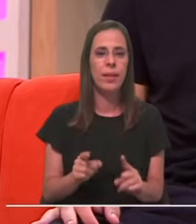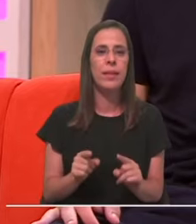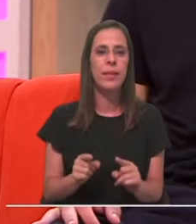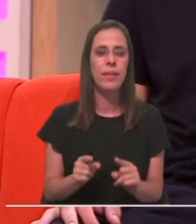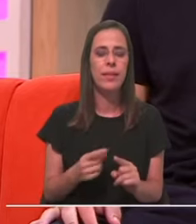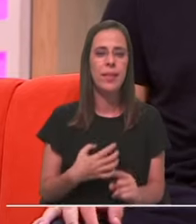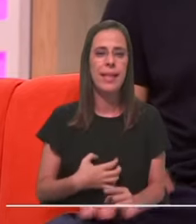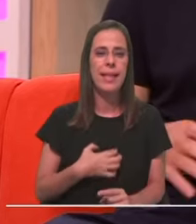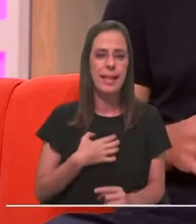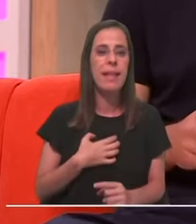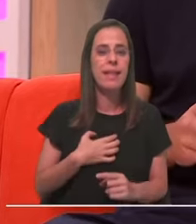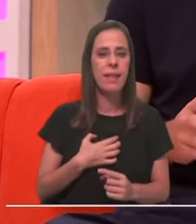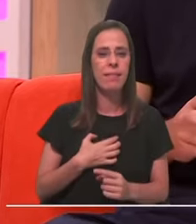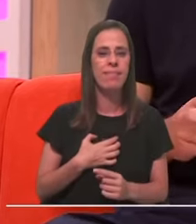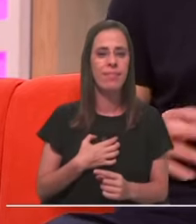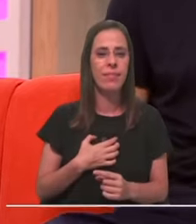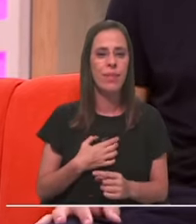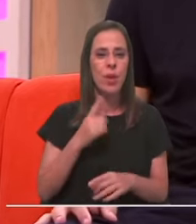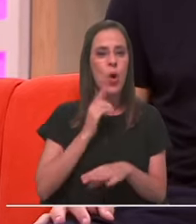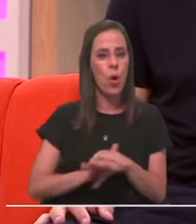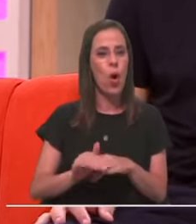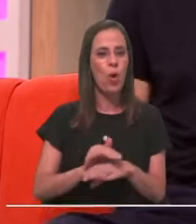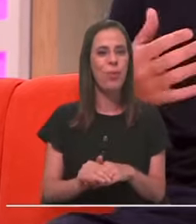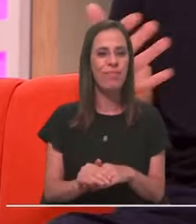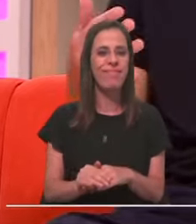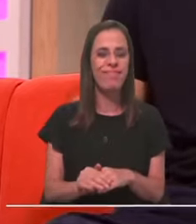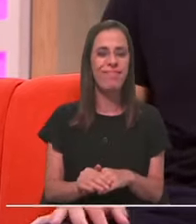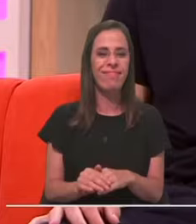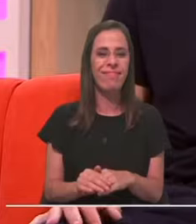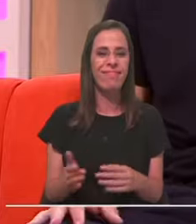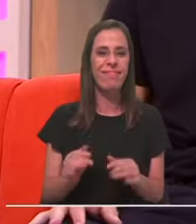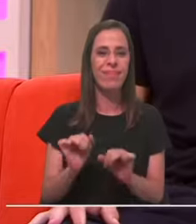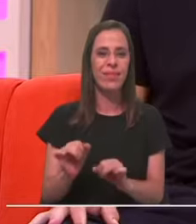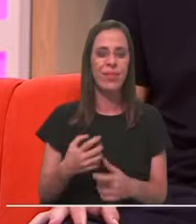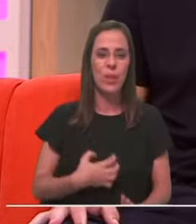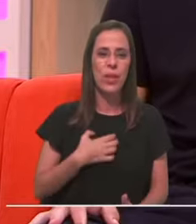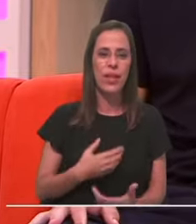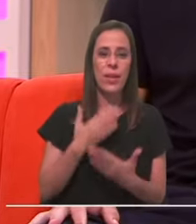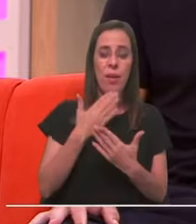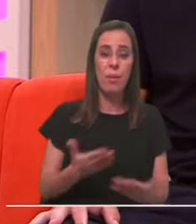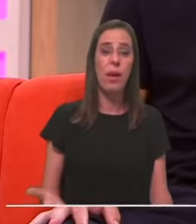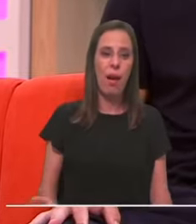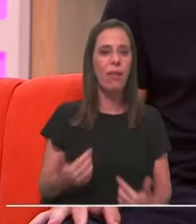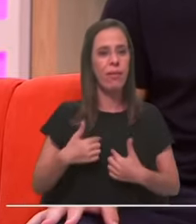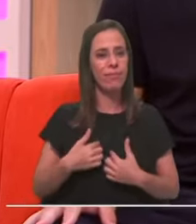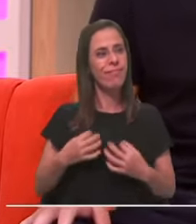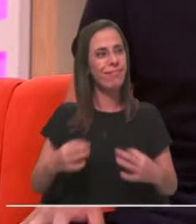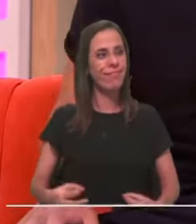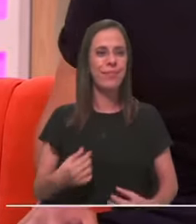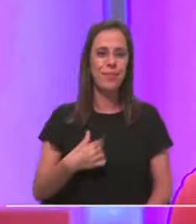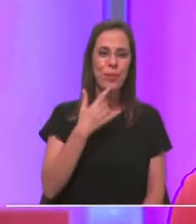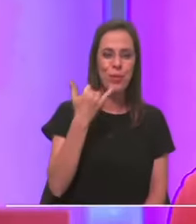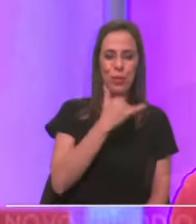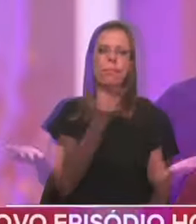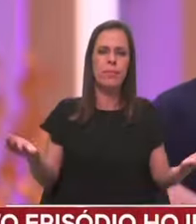porque porque senti senti ao da Ah que bom da parte da vossa parte muito obrigada Diogo ficamos Fico muito